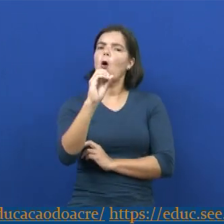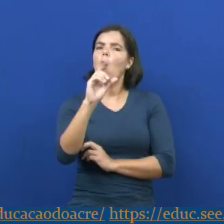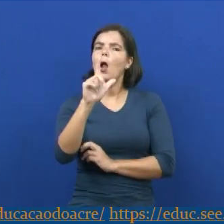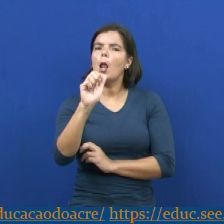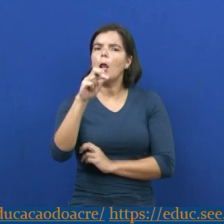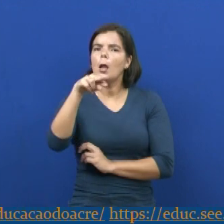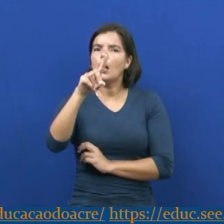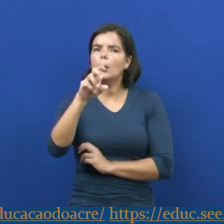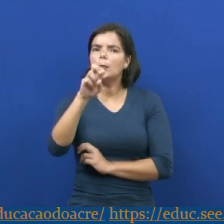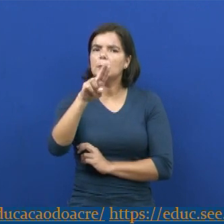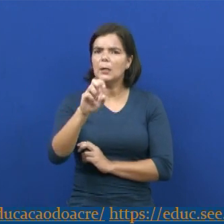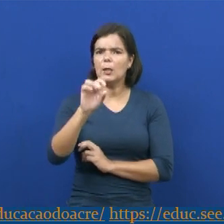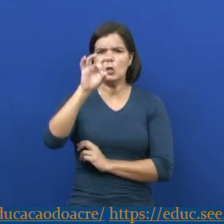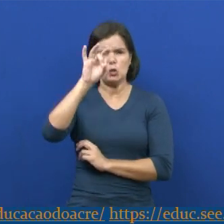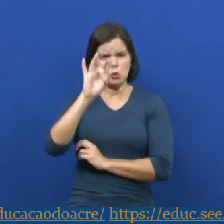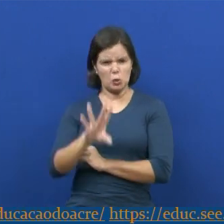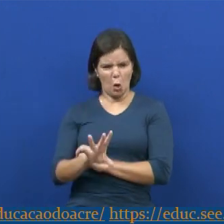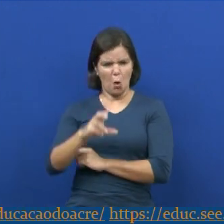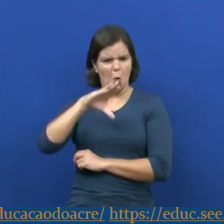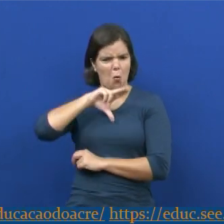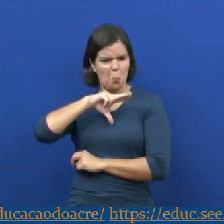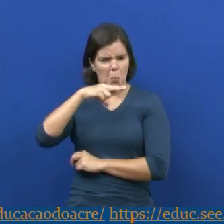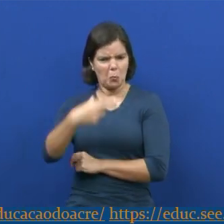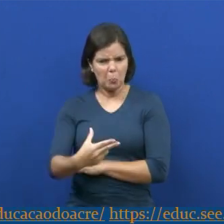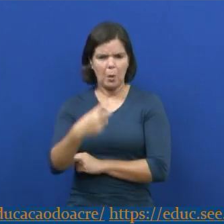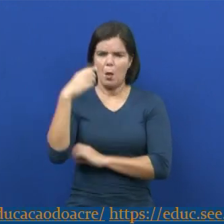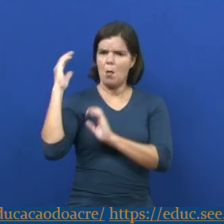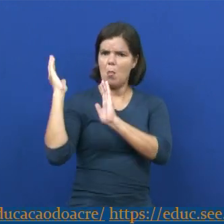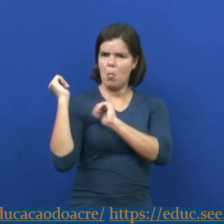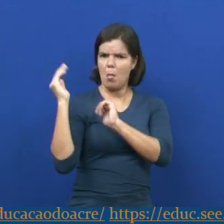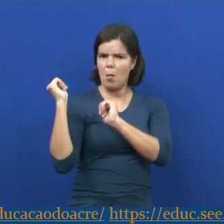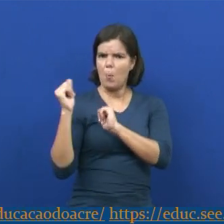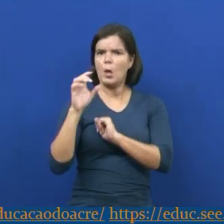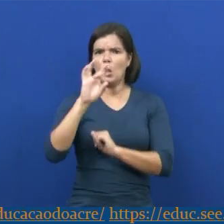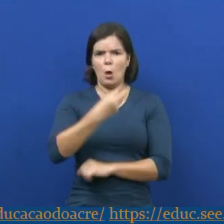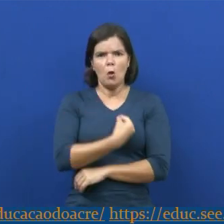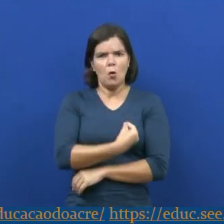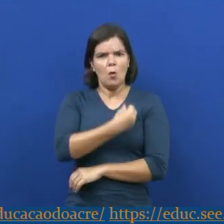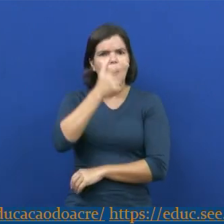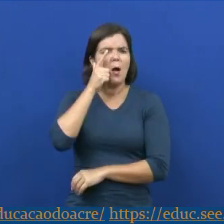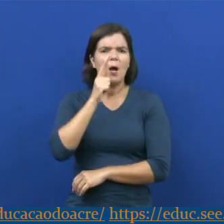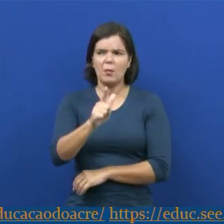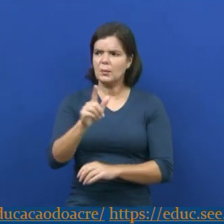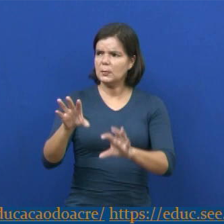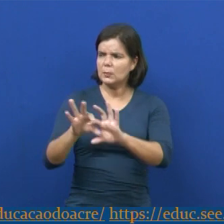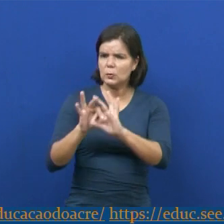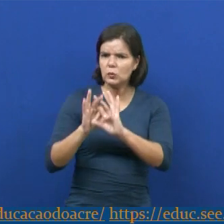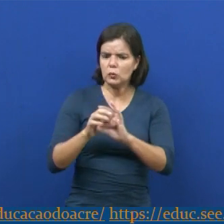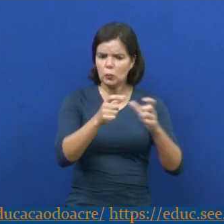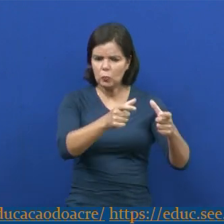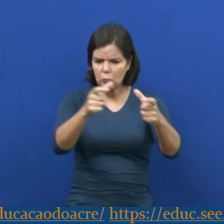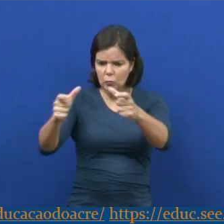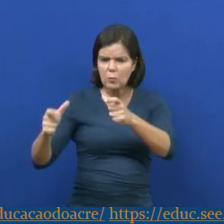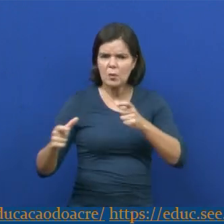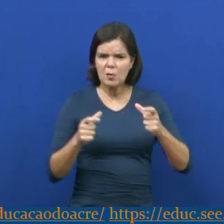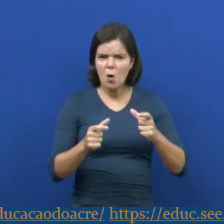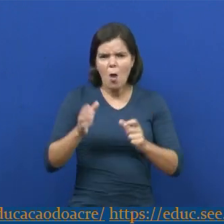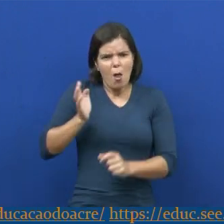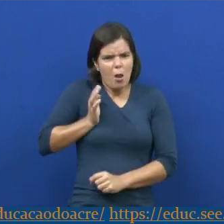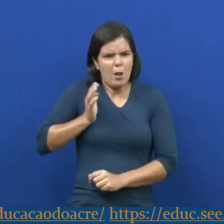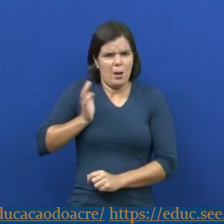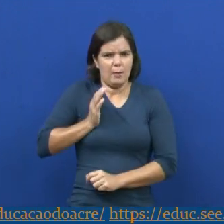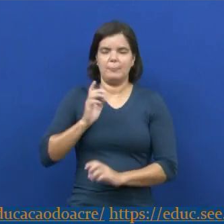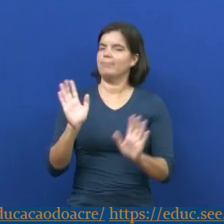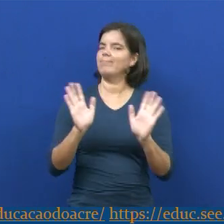aí, somente os espanhóis e os portugueses vão estar conseguindo, anexando territórios, ficando